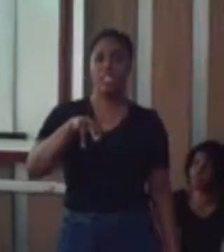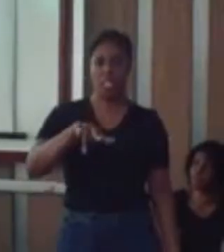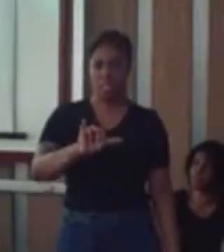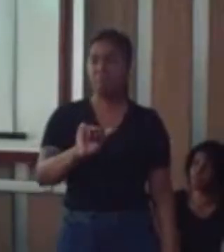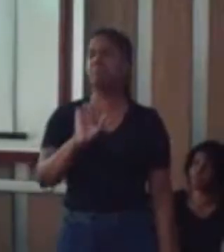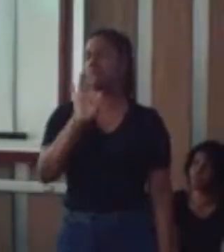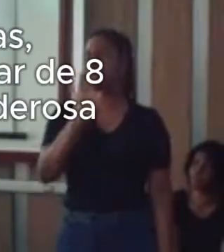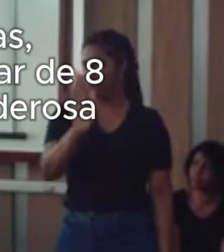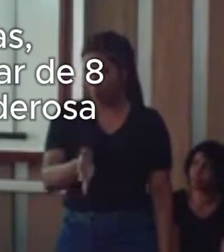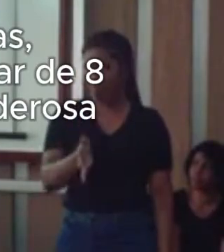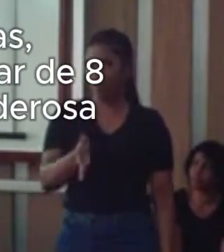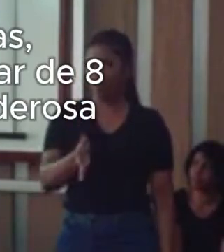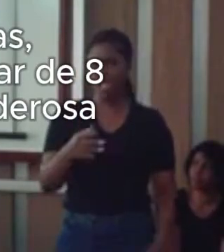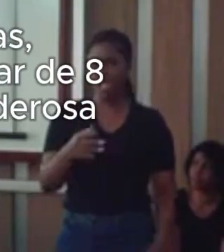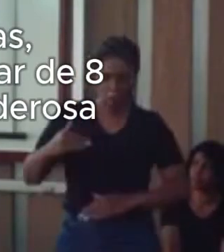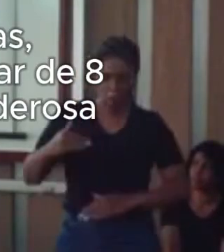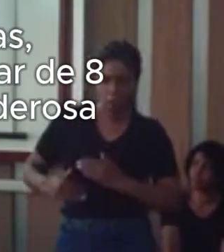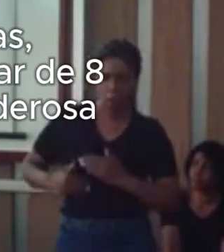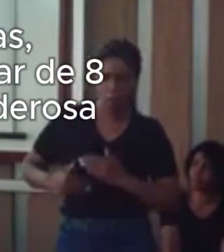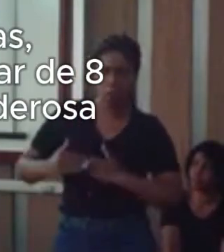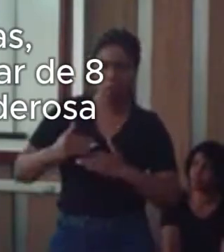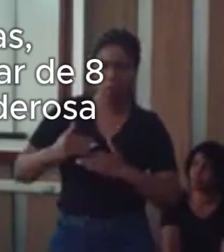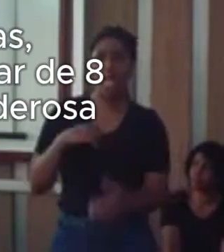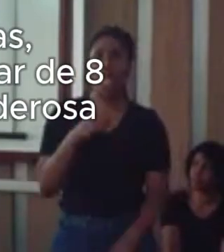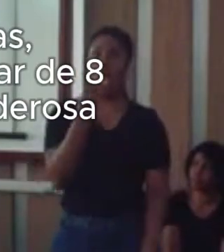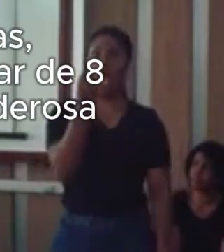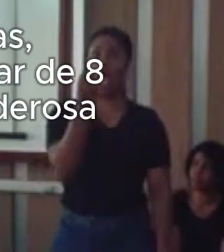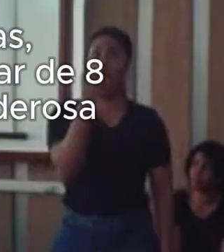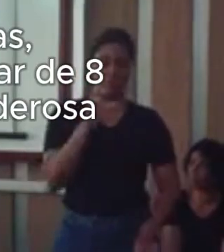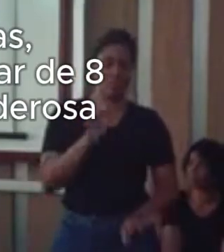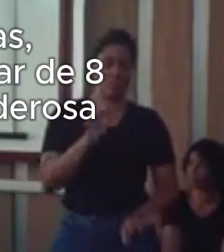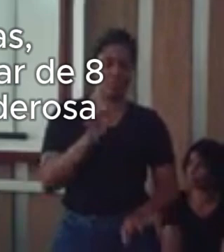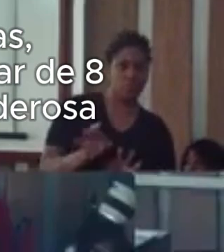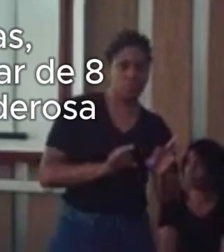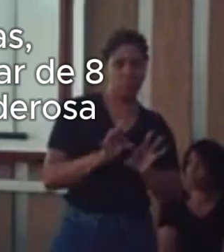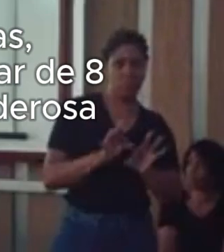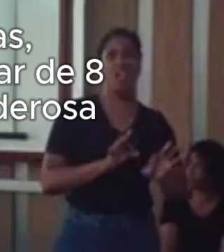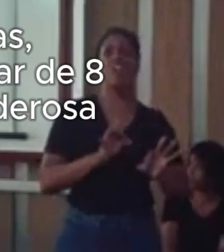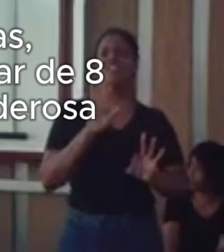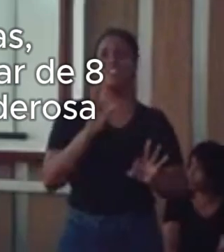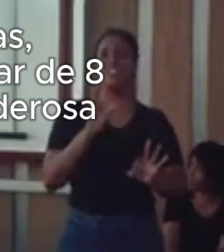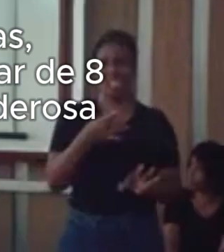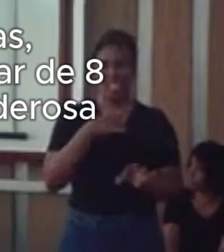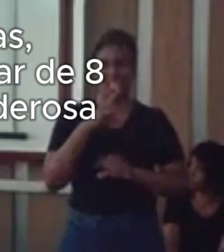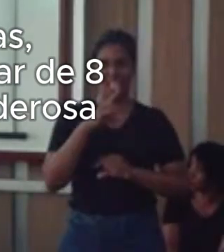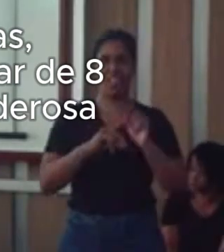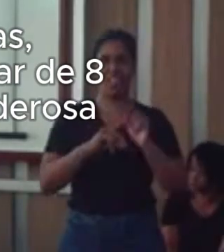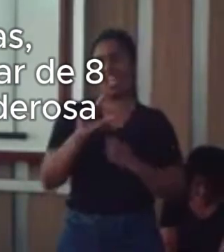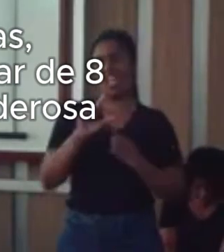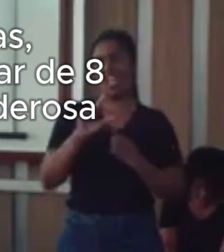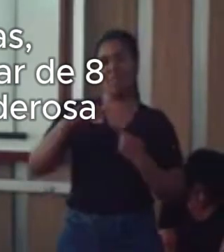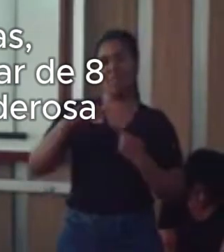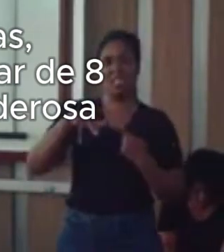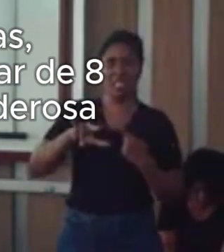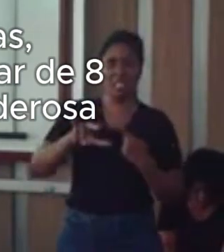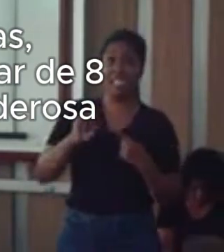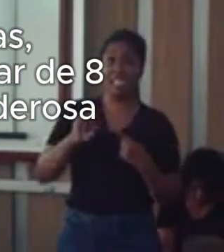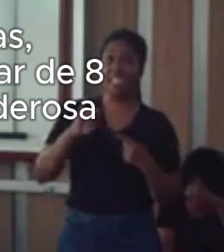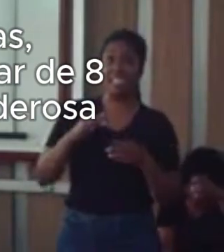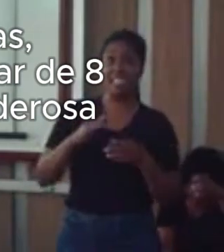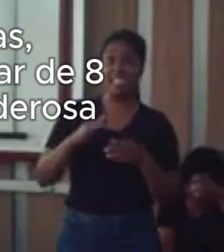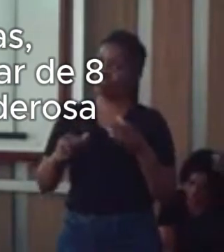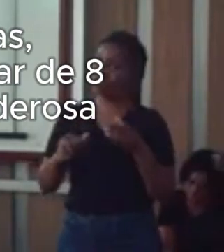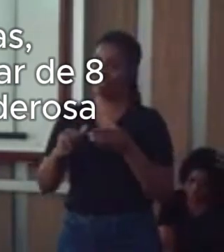Ao longo do desenvolvimento também, quando a gente tem 8 células, já tem laminina. Isso aqui é a expressão de laminina. Então, e se tirar, não vai para frente.